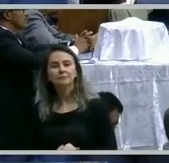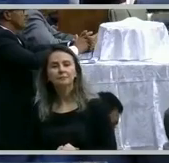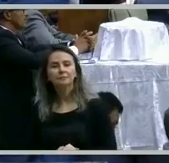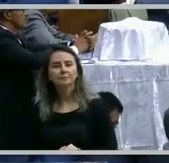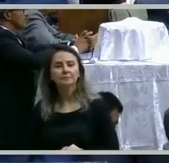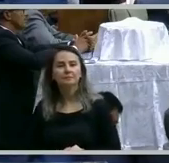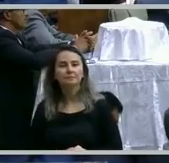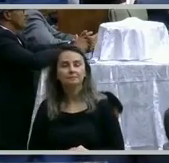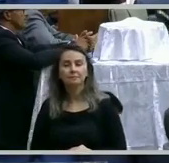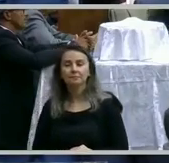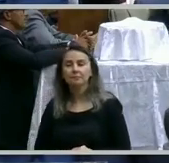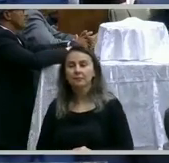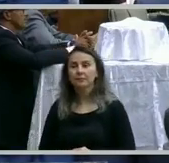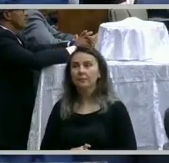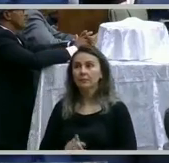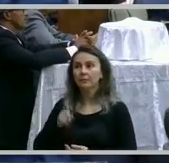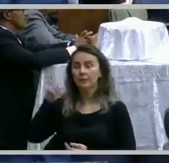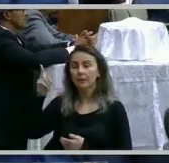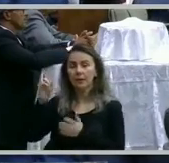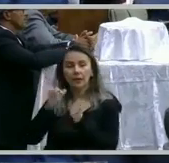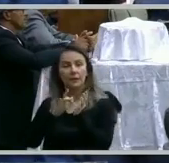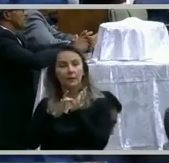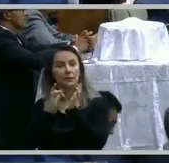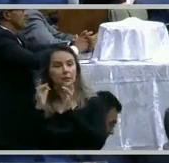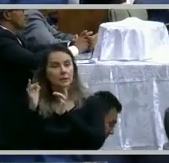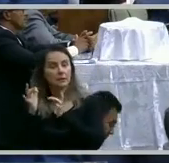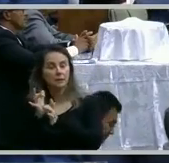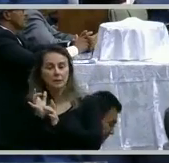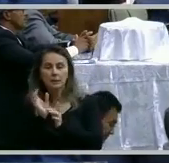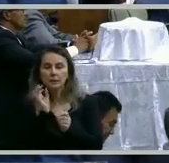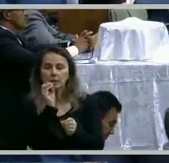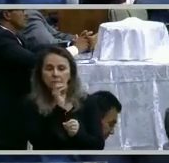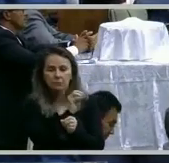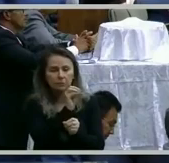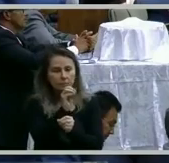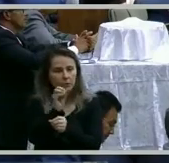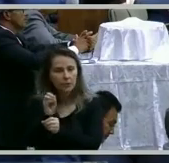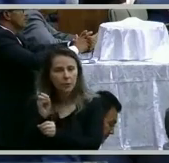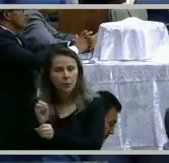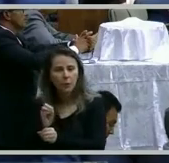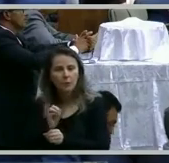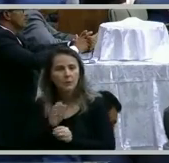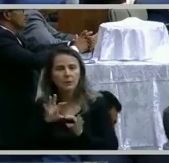E sustentando todas as coisas, eu quero terminar aqui.